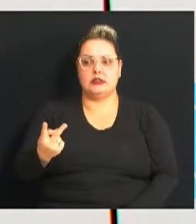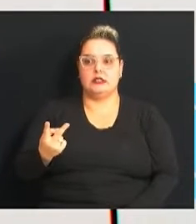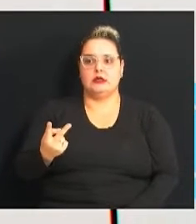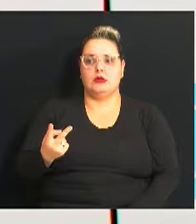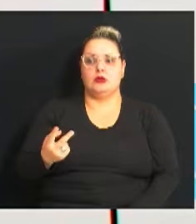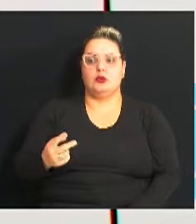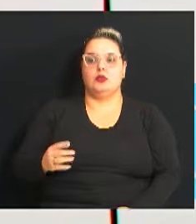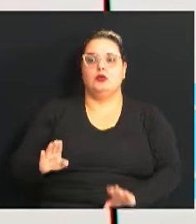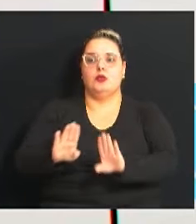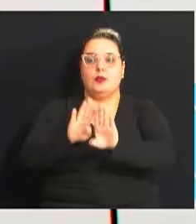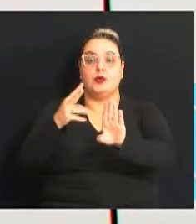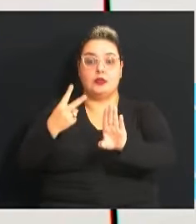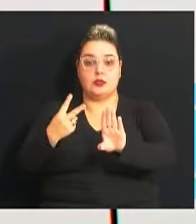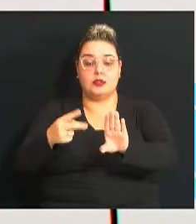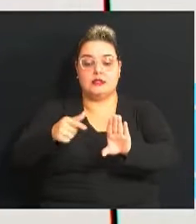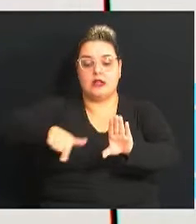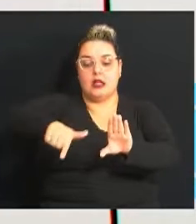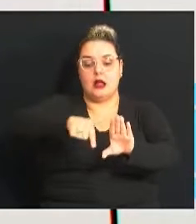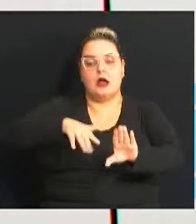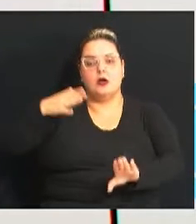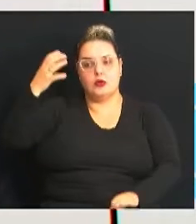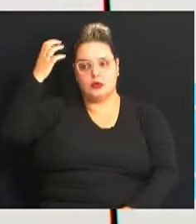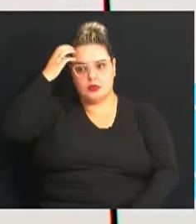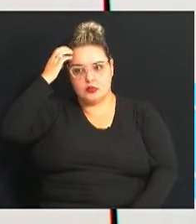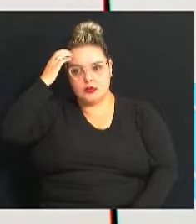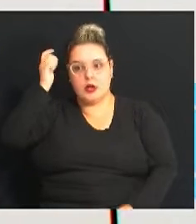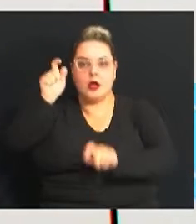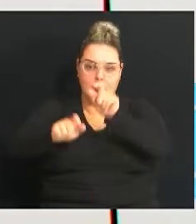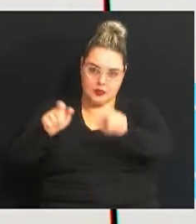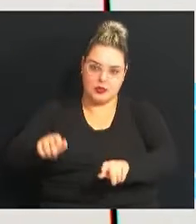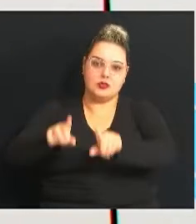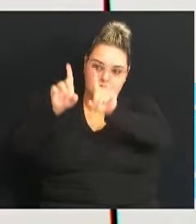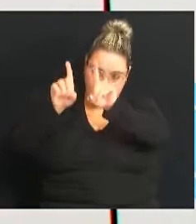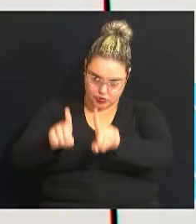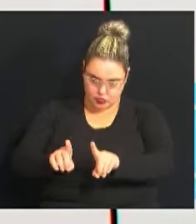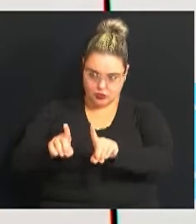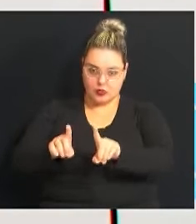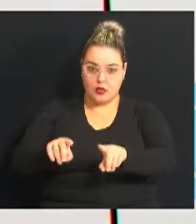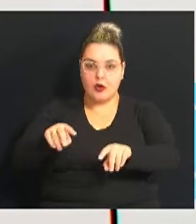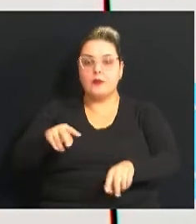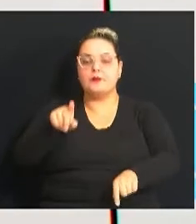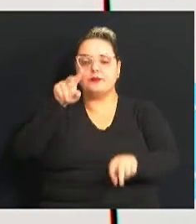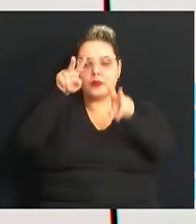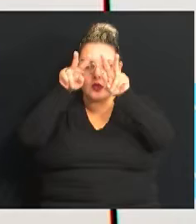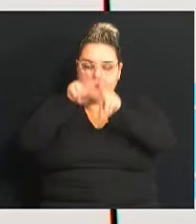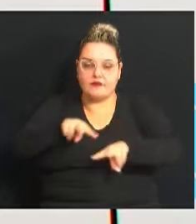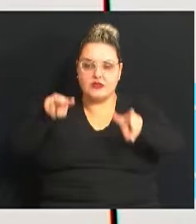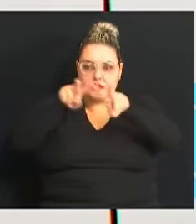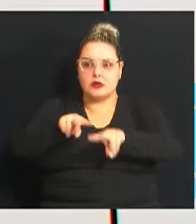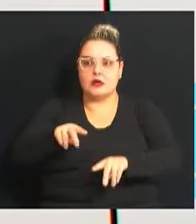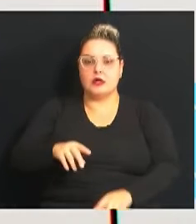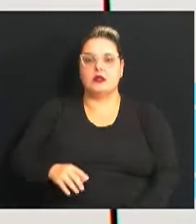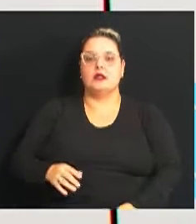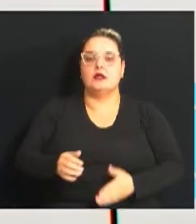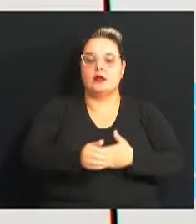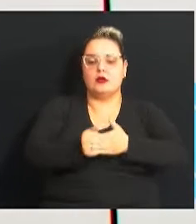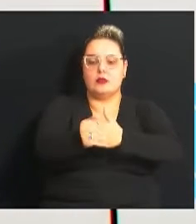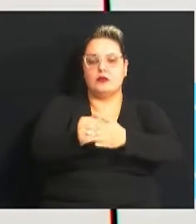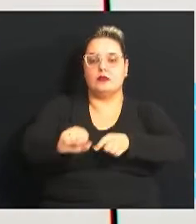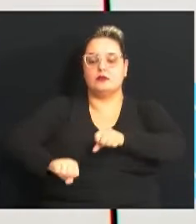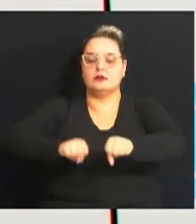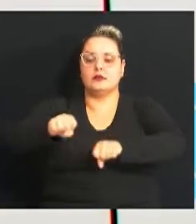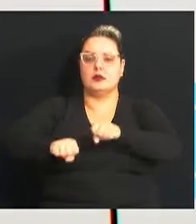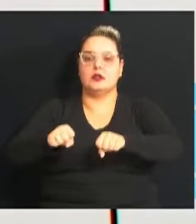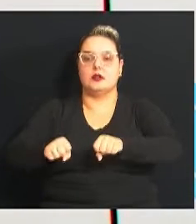2 da Lagoa do Taquaral e ele é destinado a pessoas com deficiência visual. Então fica um guia na frente, na bicicleta, e